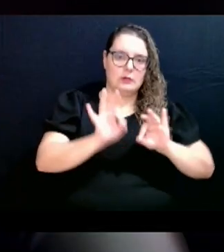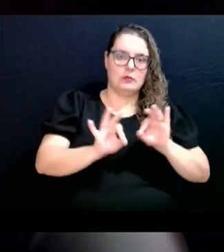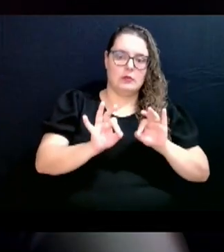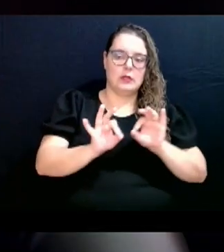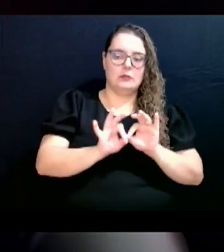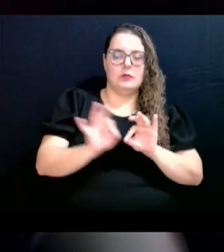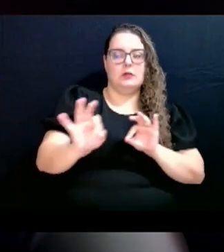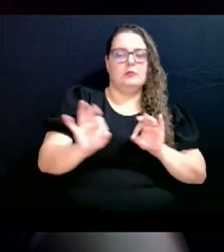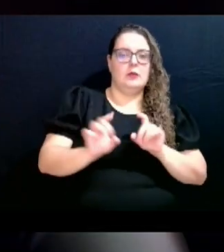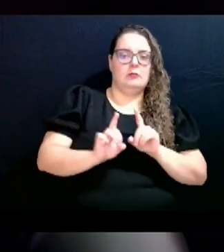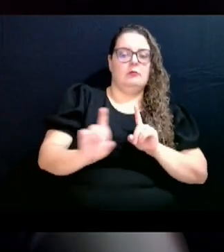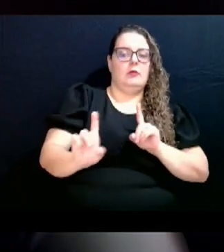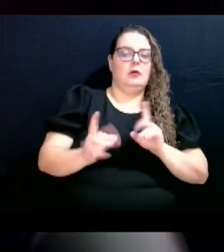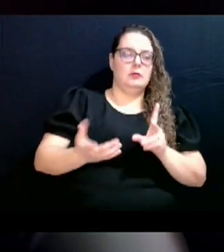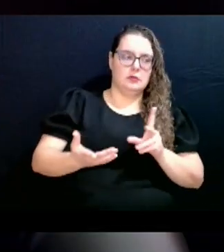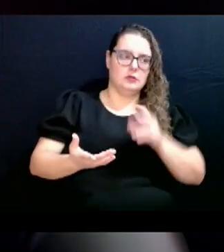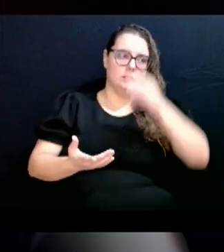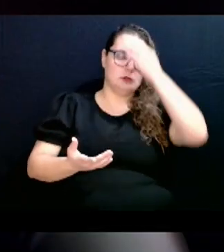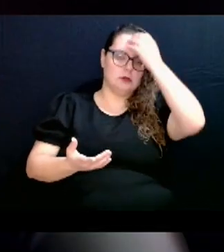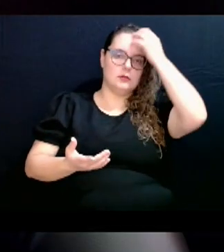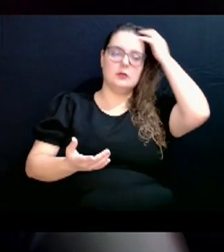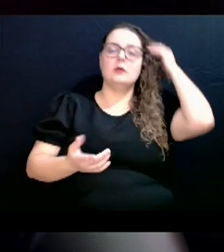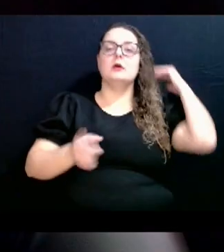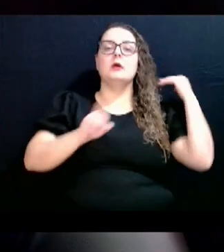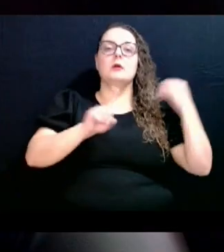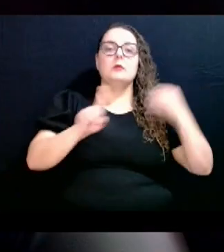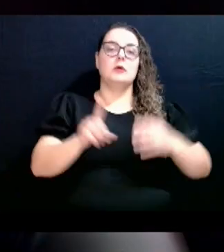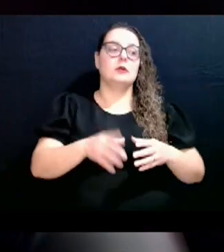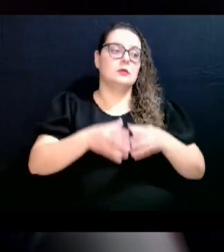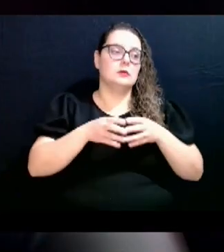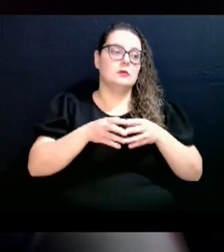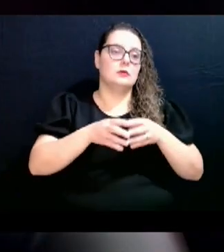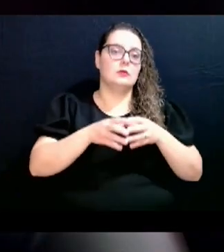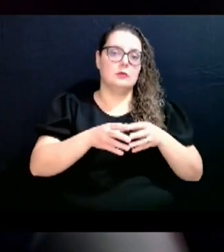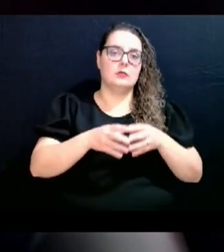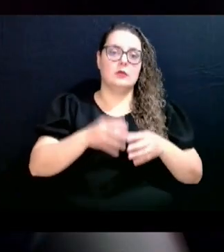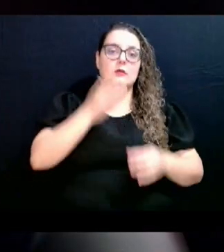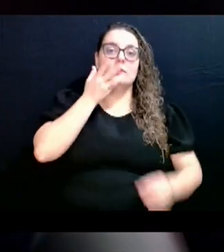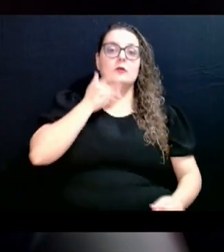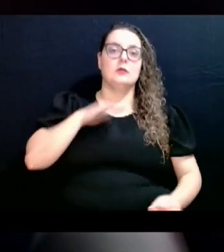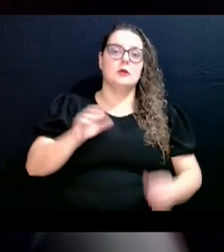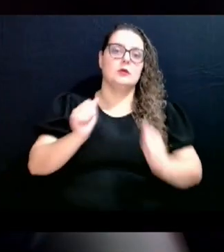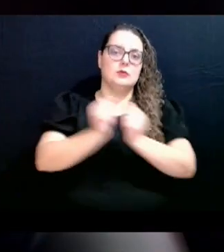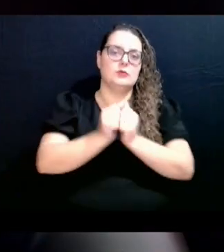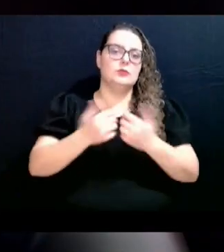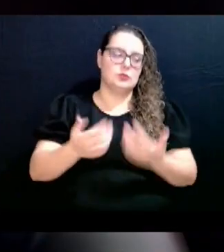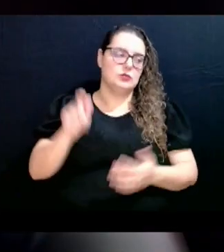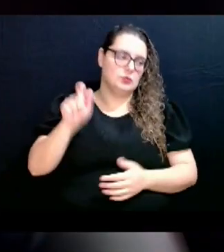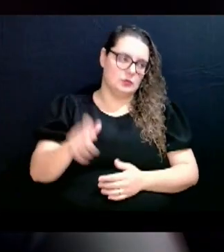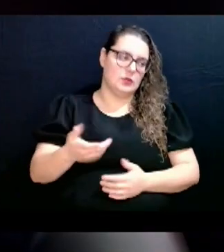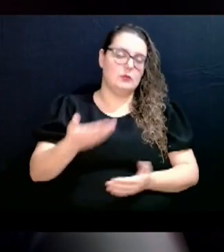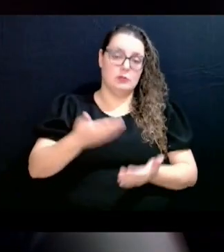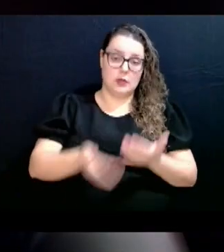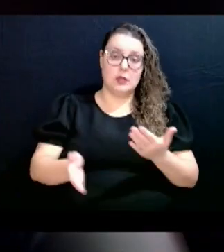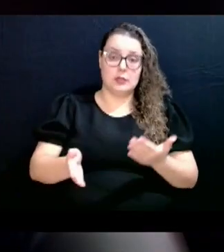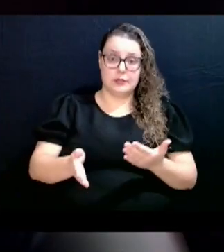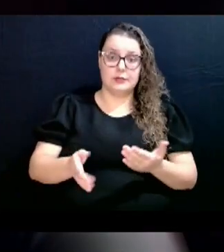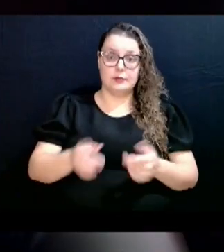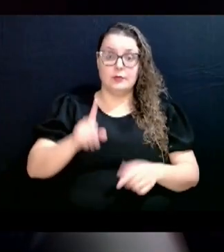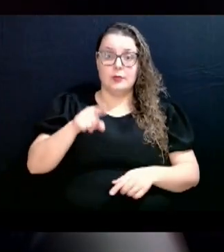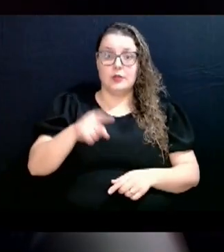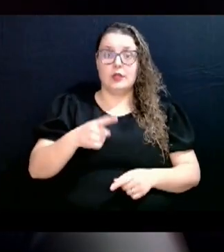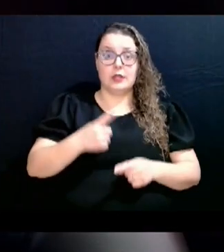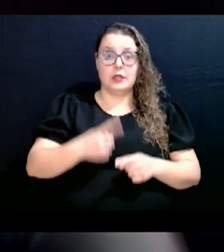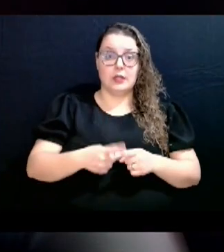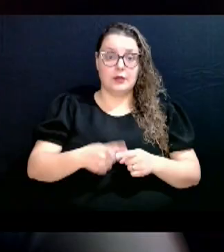criam para não ter a convivência com o outro da criança. E perde-se muito, tanto porque é um direito da criança